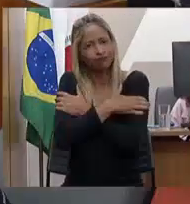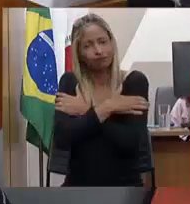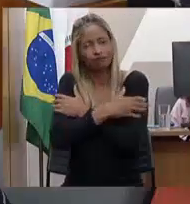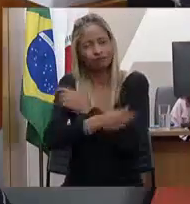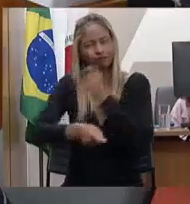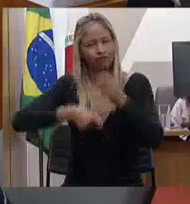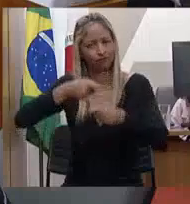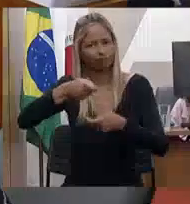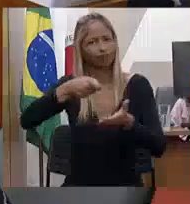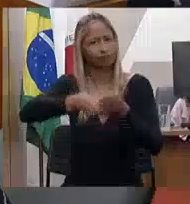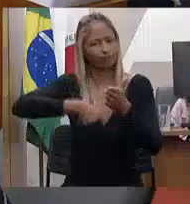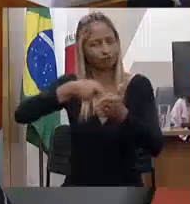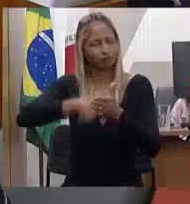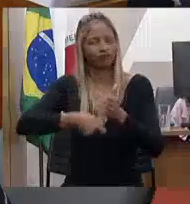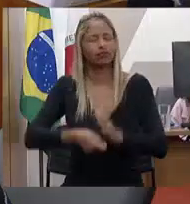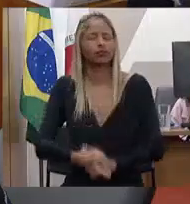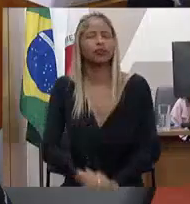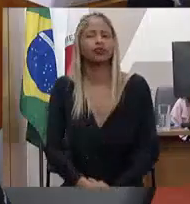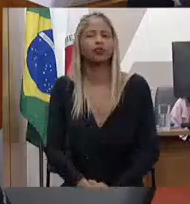luta